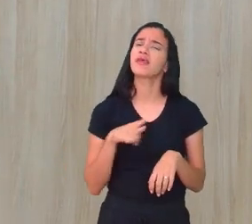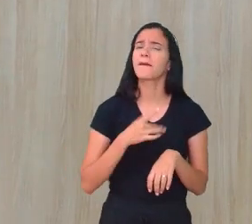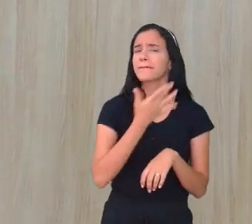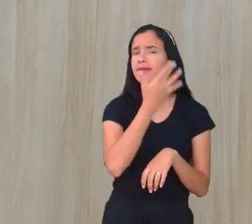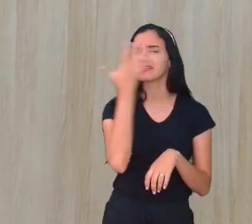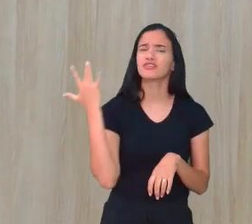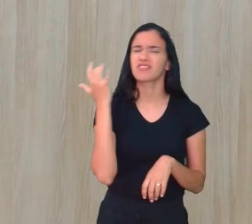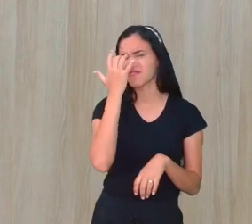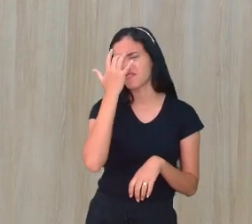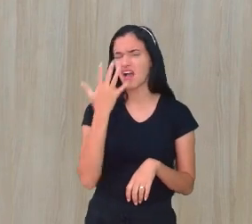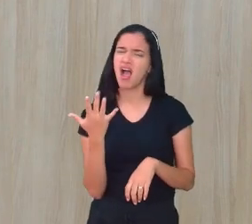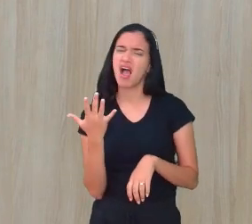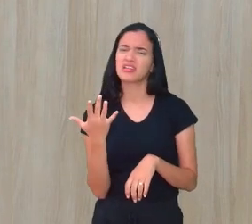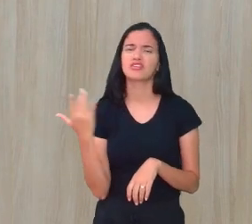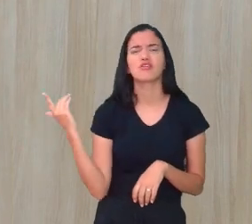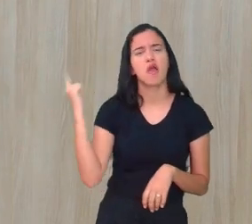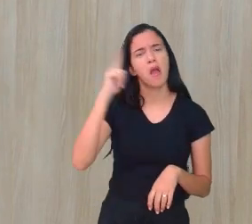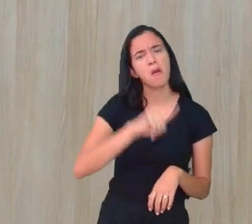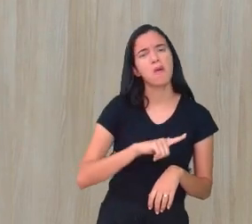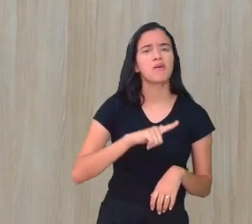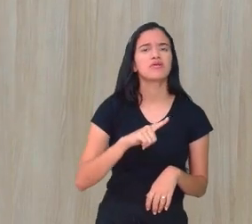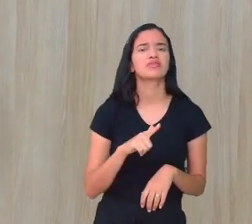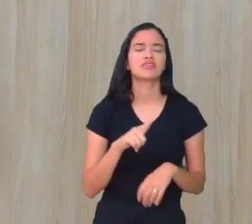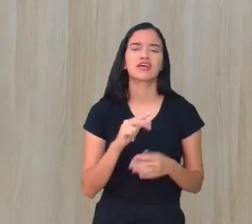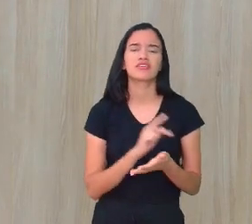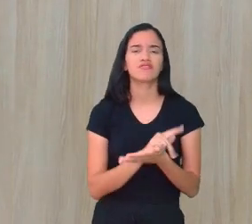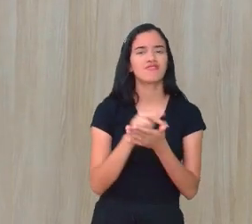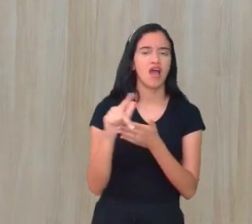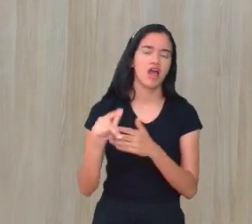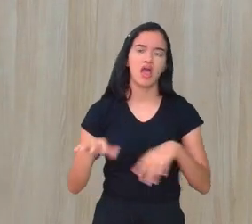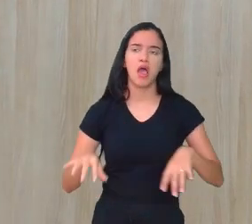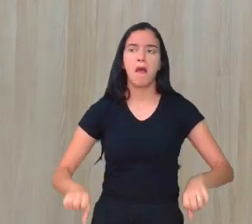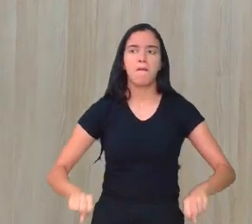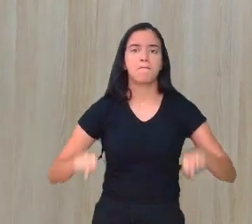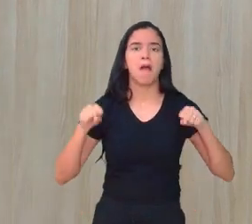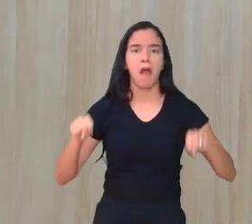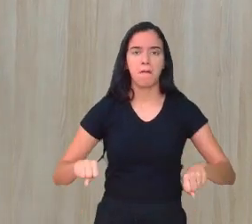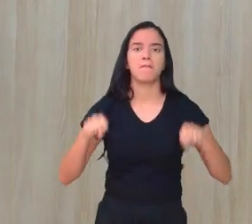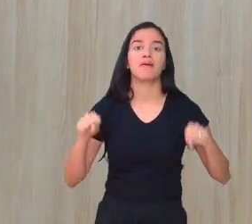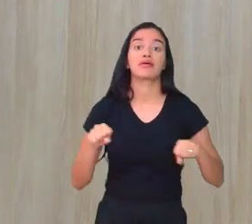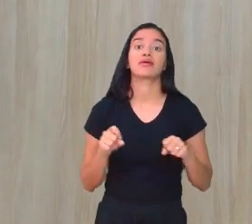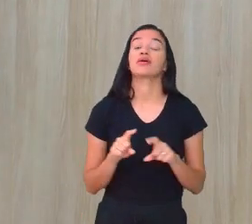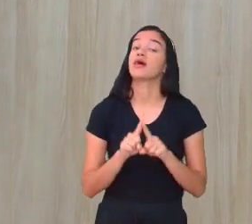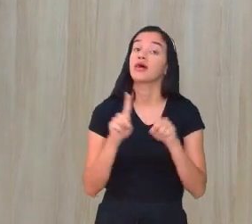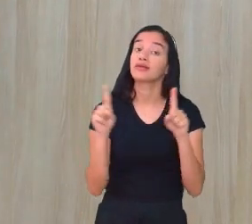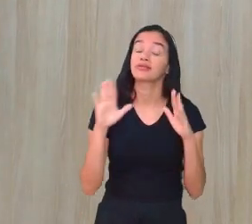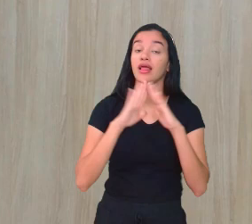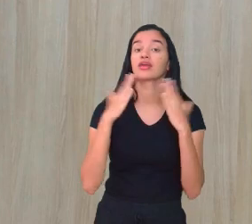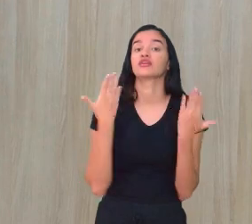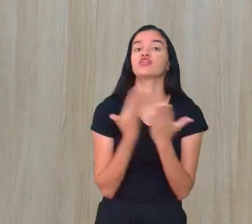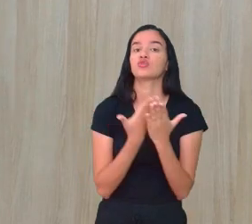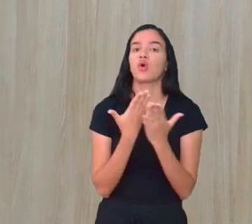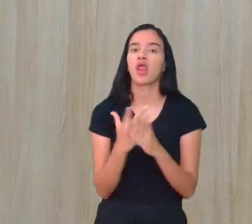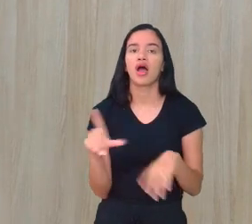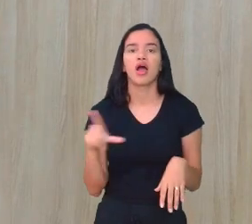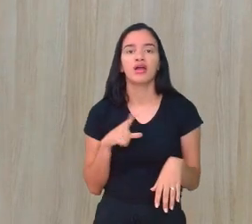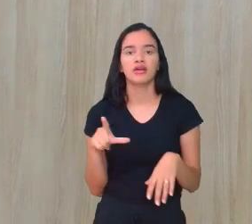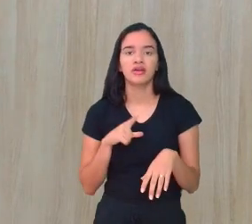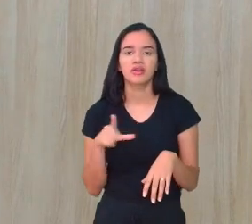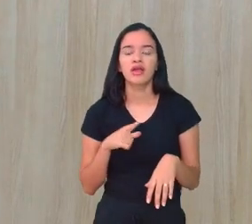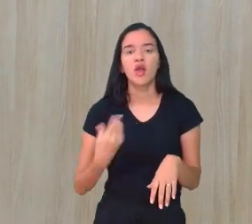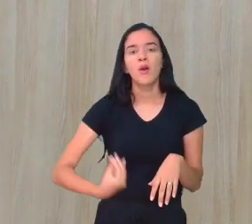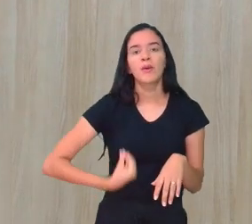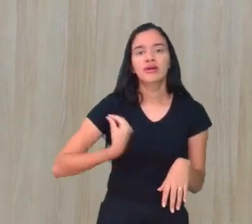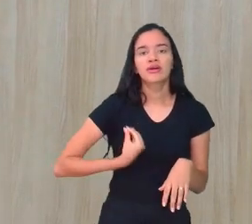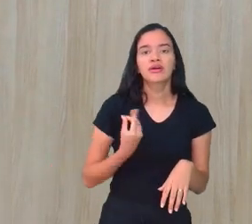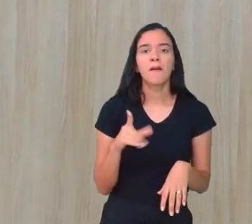acha muito fácil, consegue fazer vários marinheiros, né? É verdade. Na escola, eu tenho, na escola